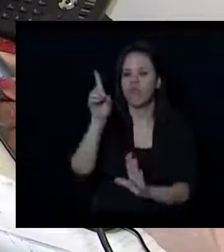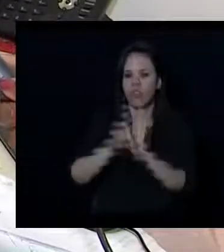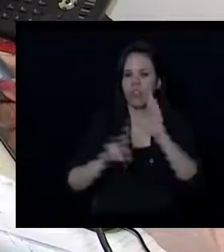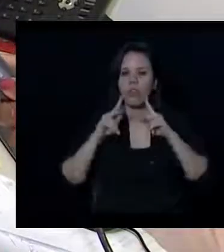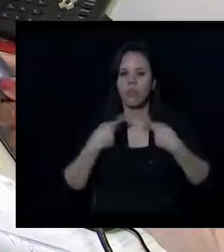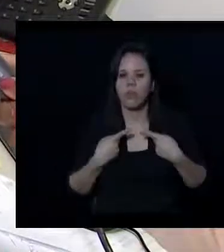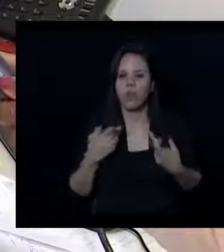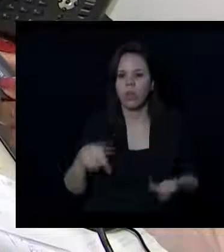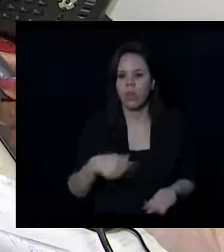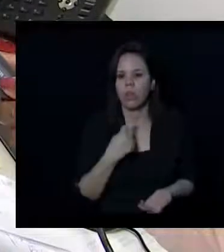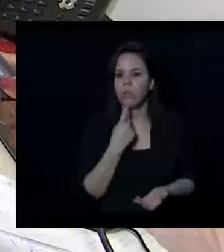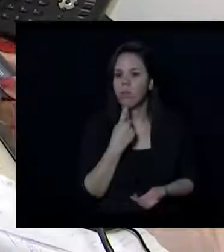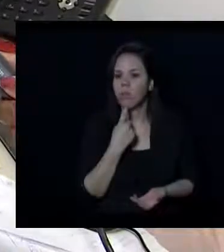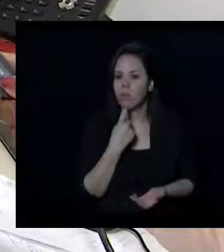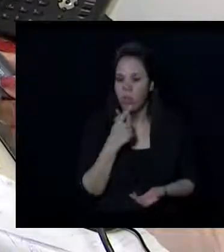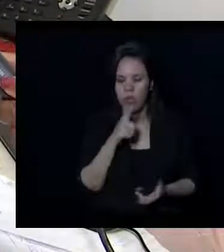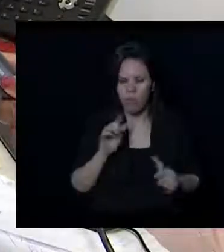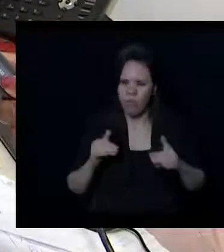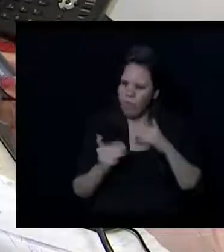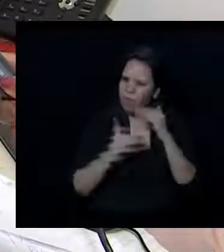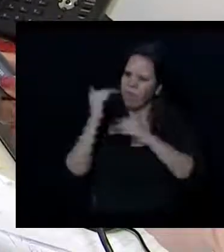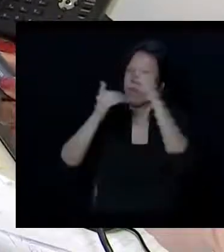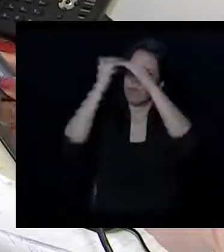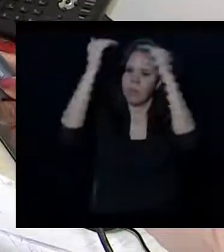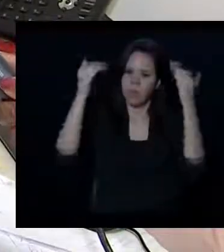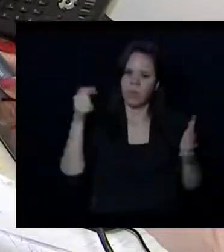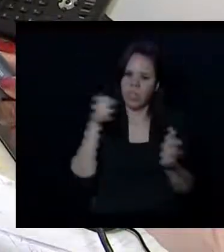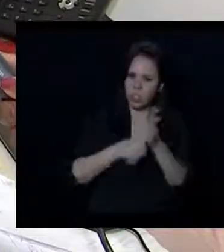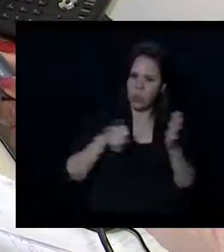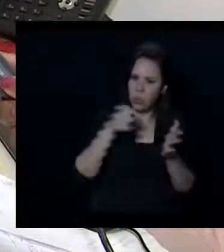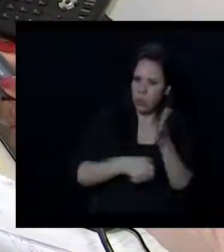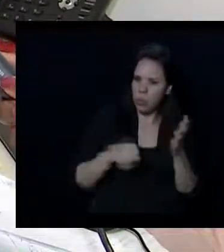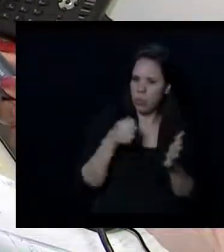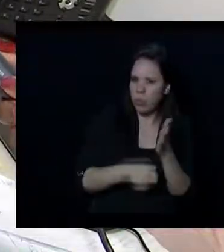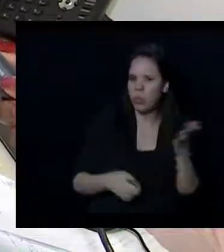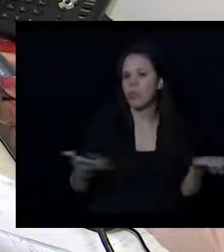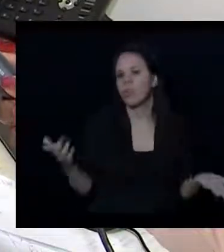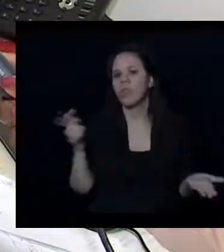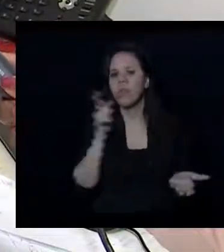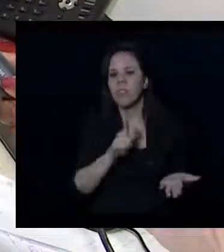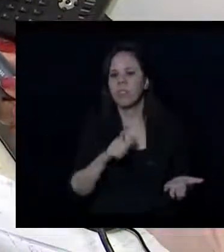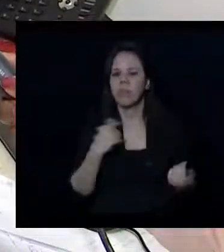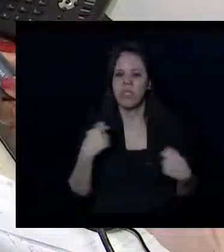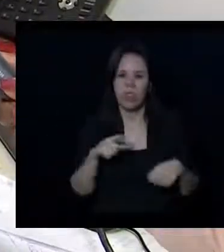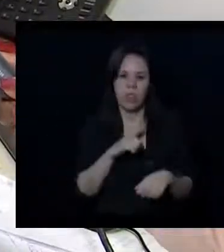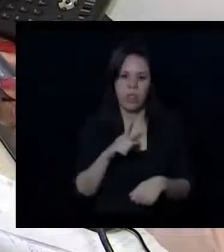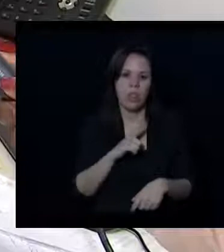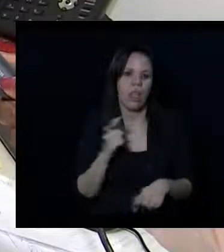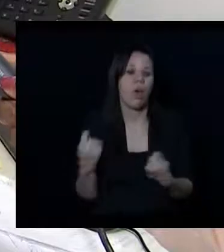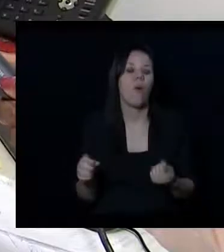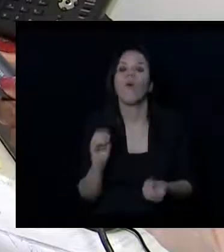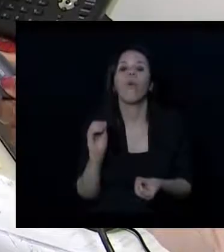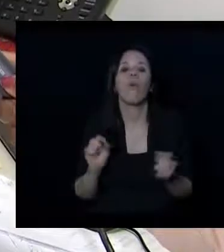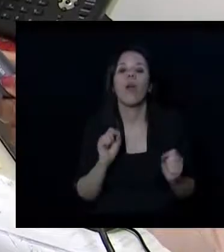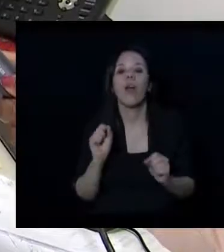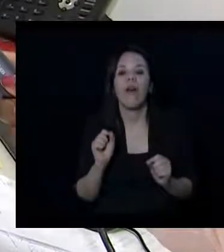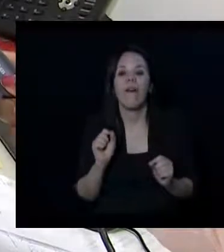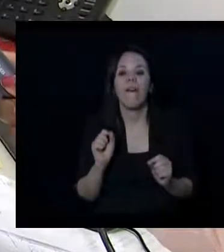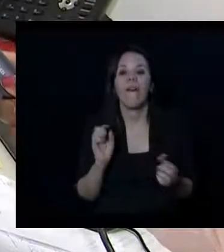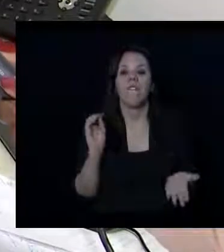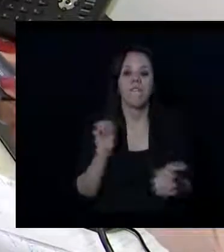gente consiga avançar em outras políticas que Campinas precisa ter. Por exemplo, nós temos uma deficiência muito